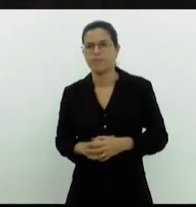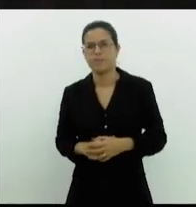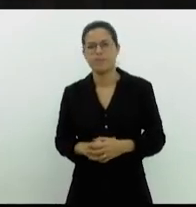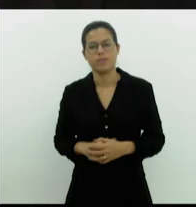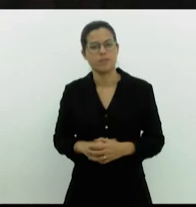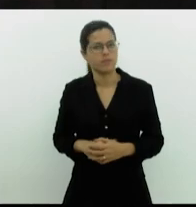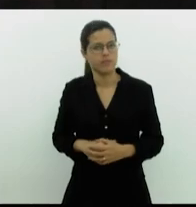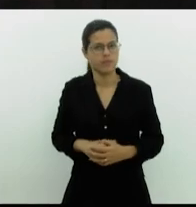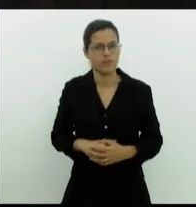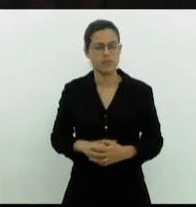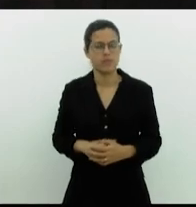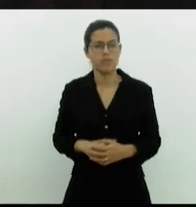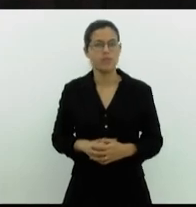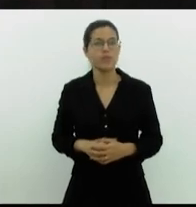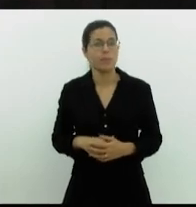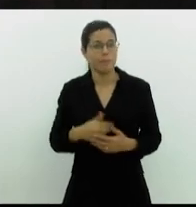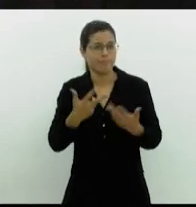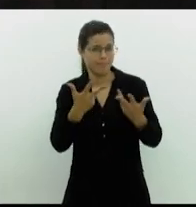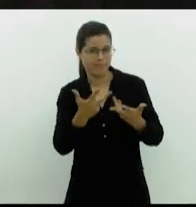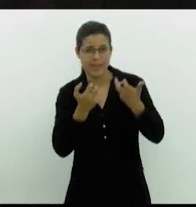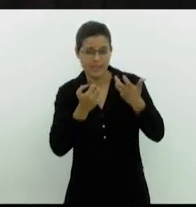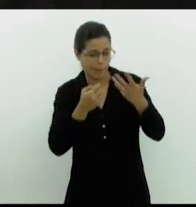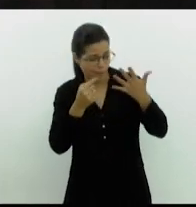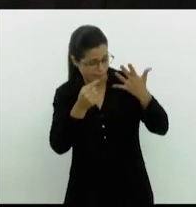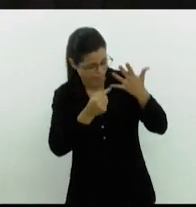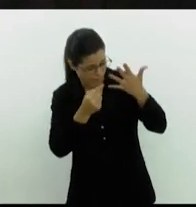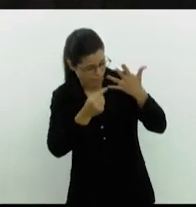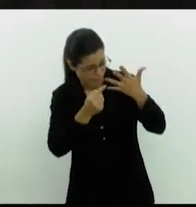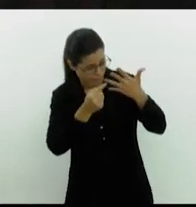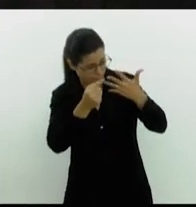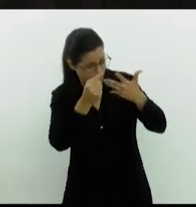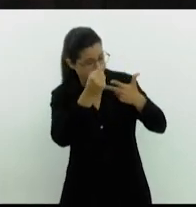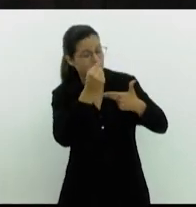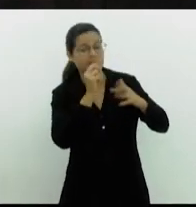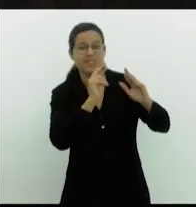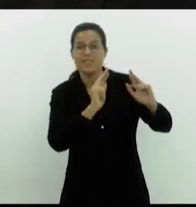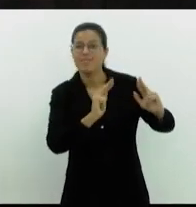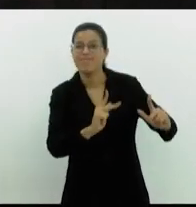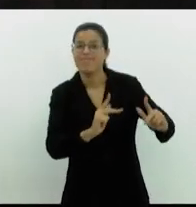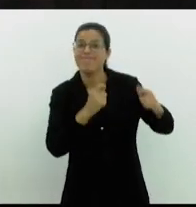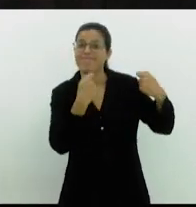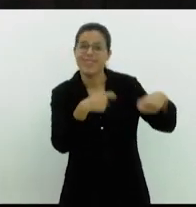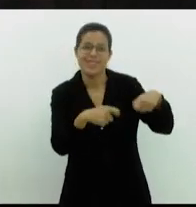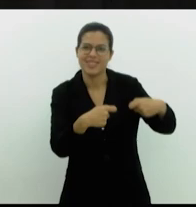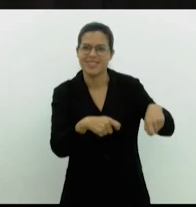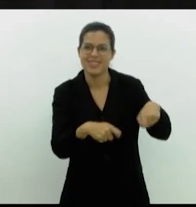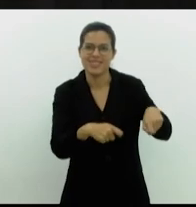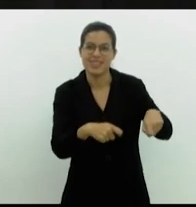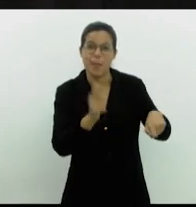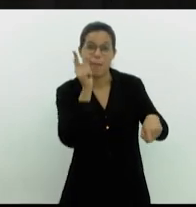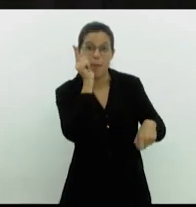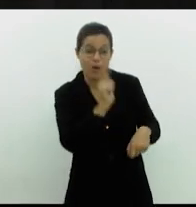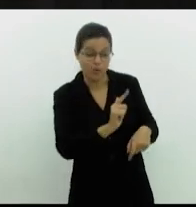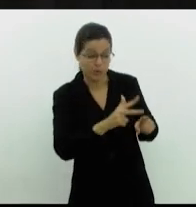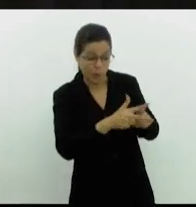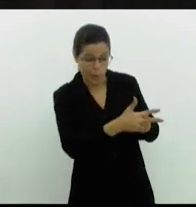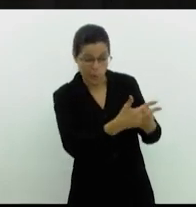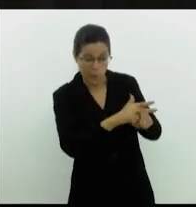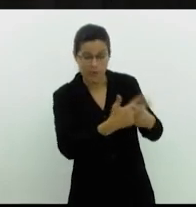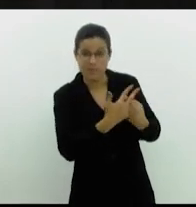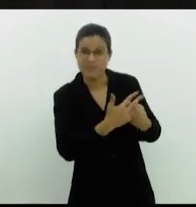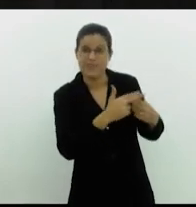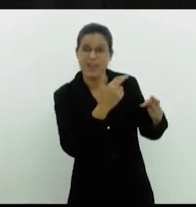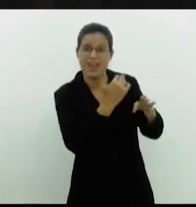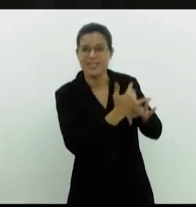quanto enfoque diferente vai precisar para reconstruir e ter um